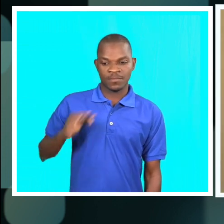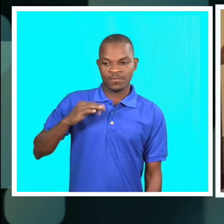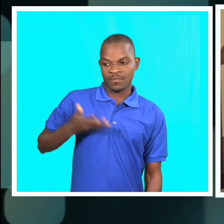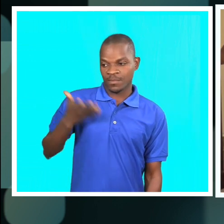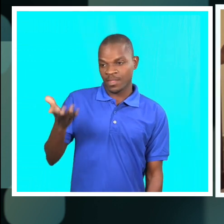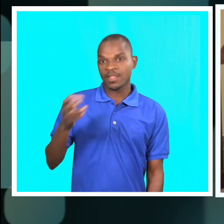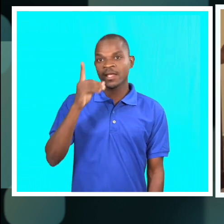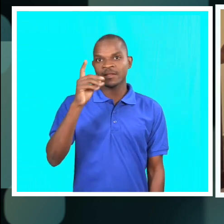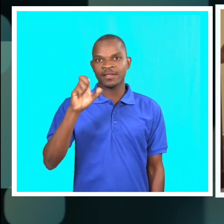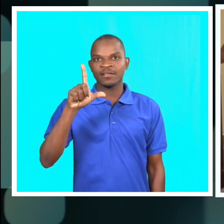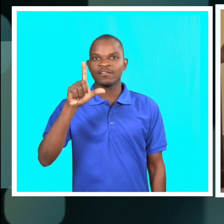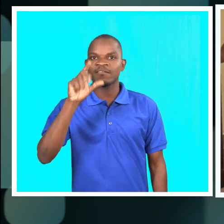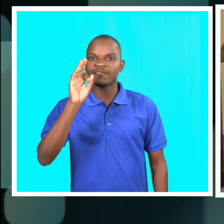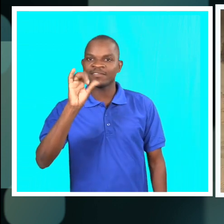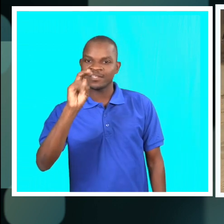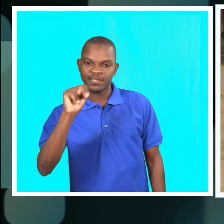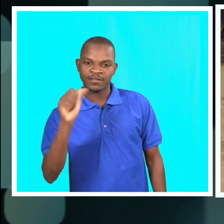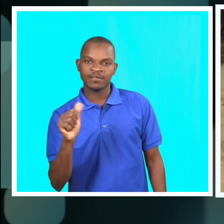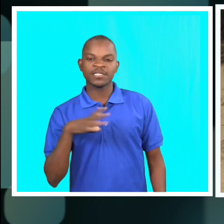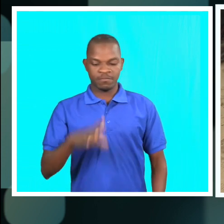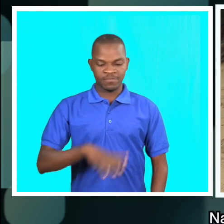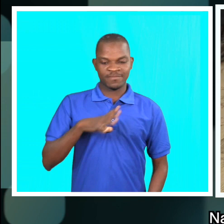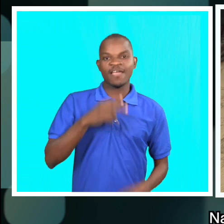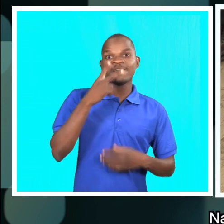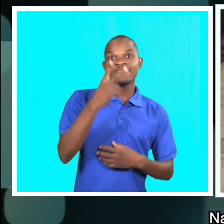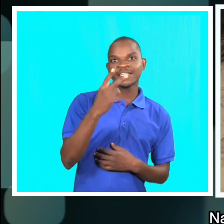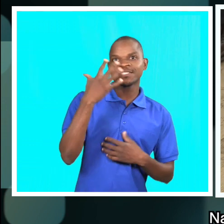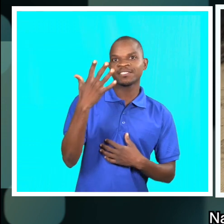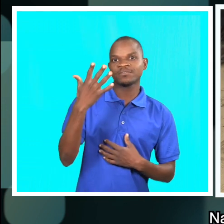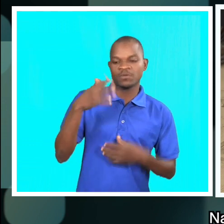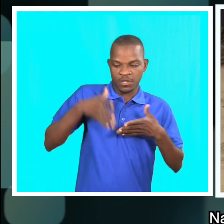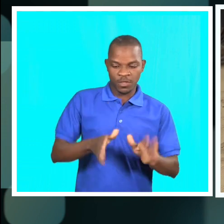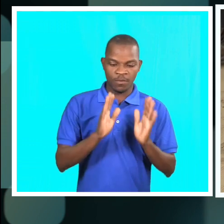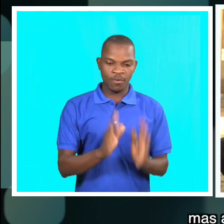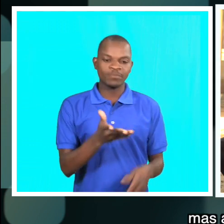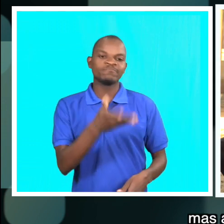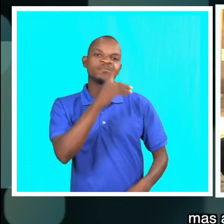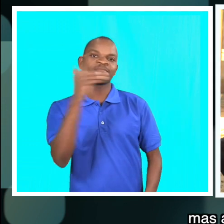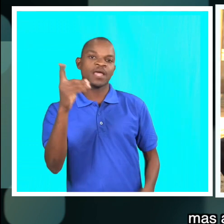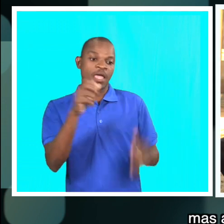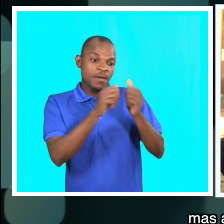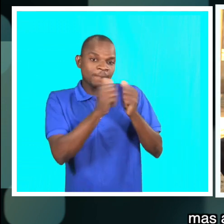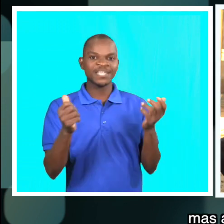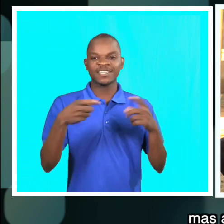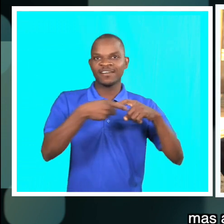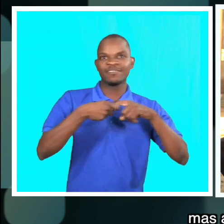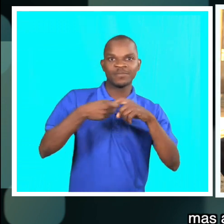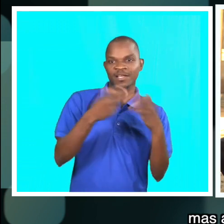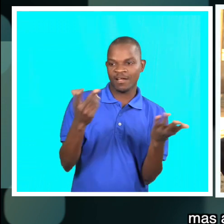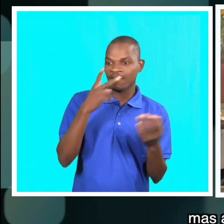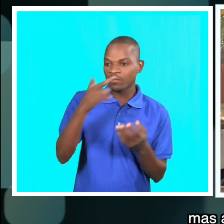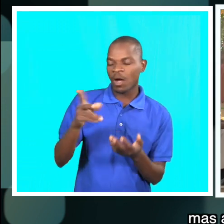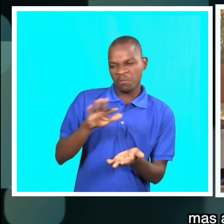Delfina Antônio tem 25 anos de idade. Nasceu com deficiência, mas a família só se